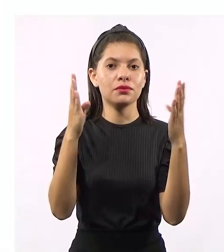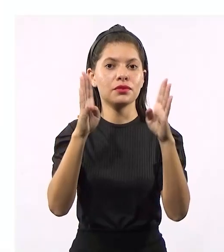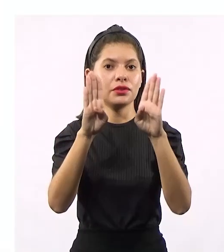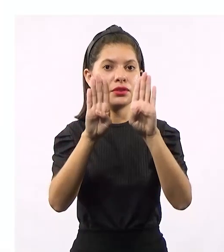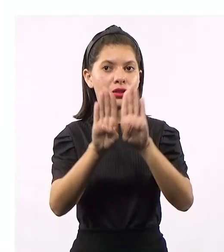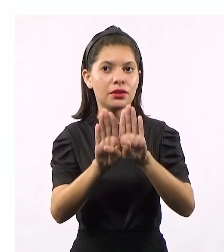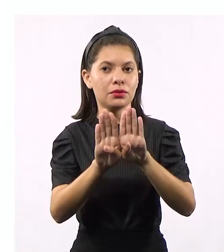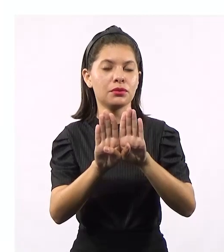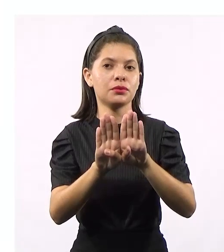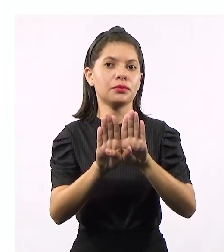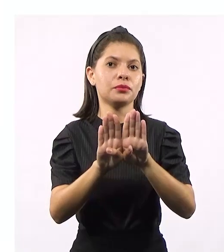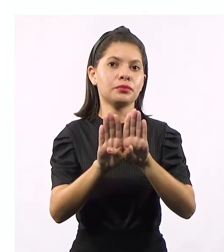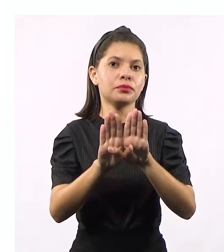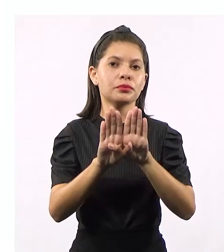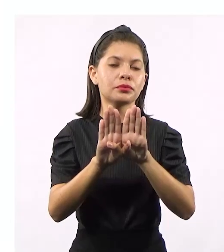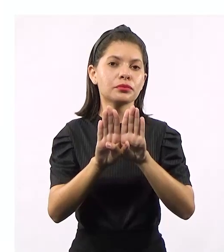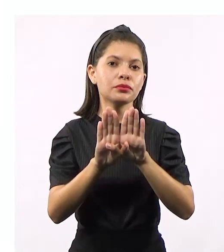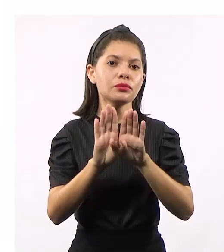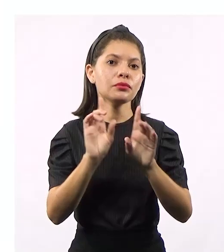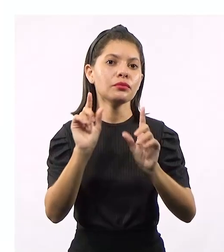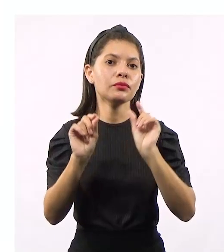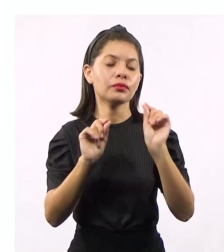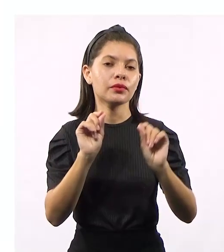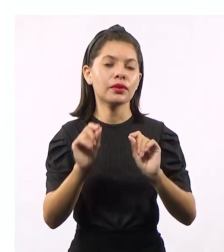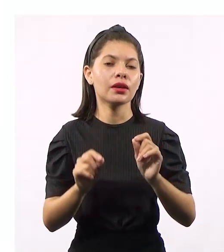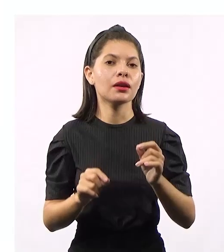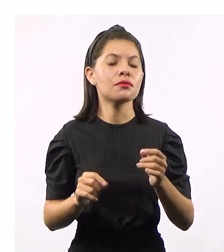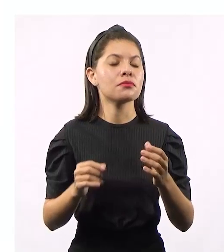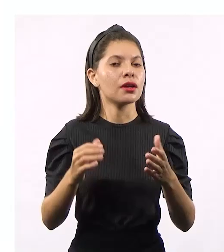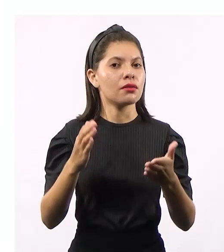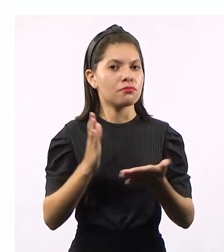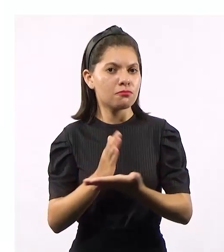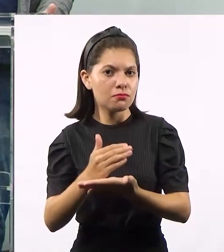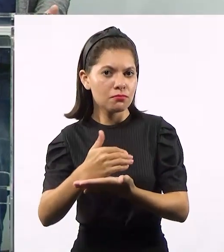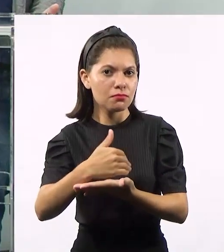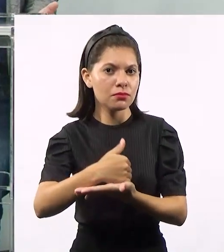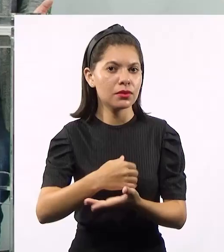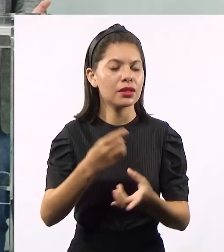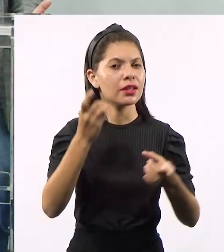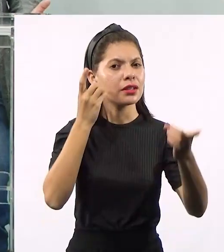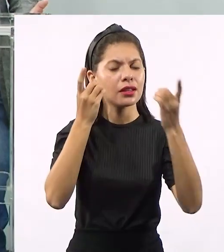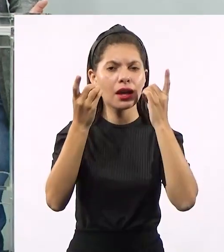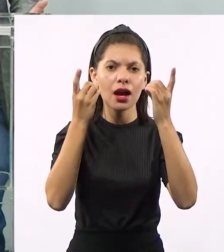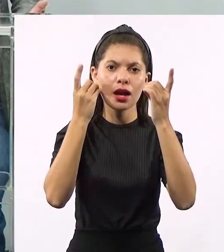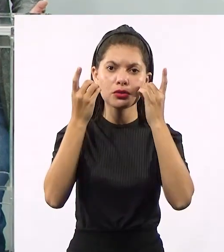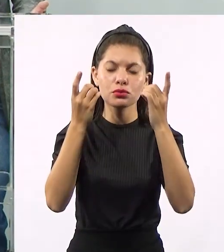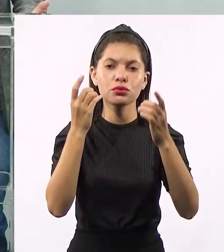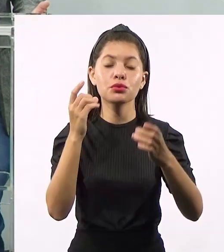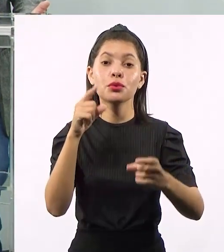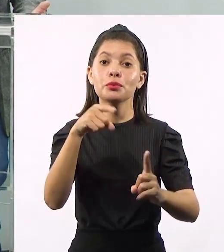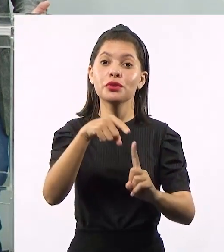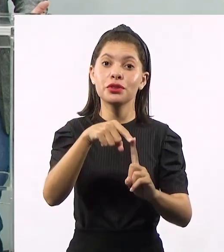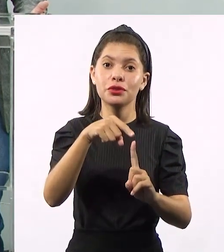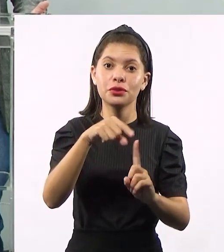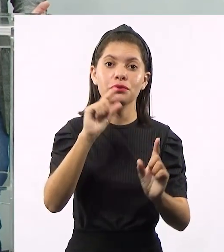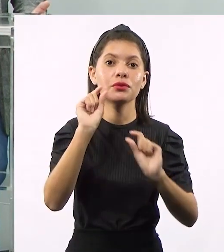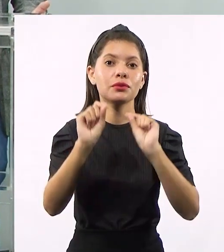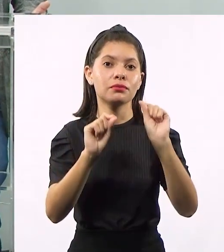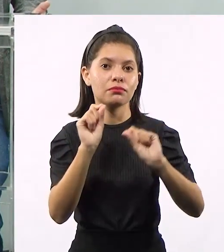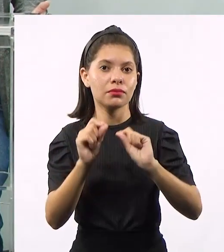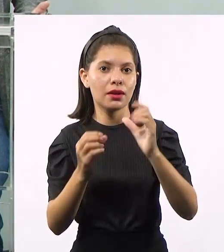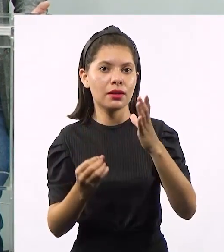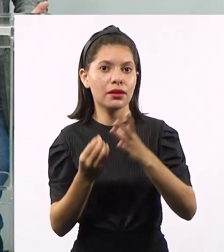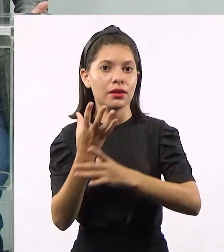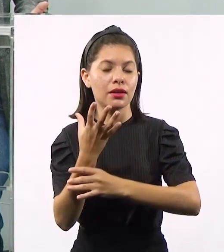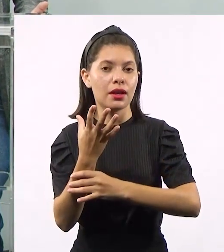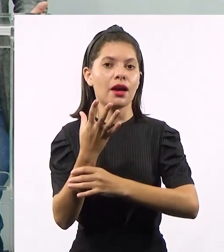automaticamente. E para essa coleta de dados, como o objetivo é criar um questionário com base no perfil docente, fica a